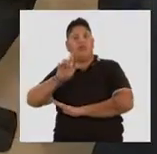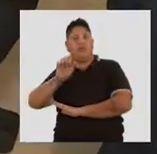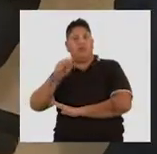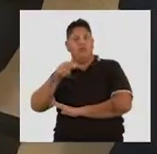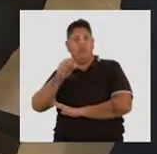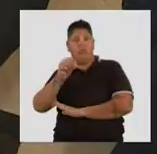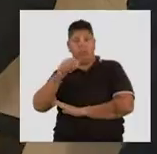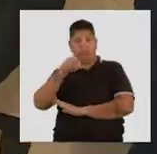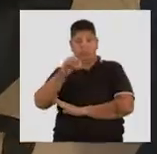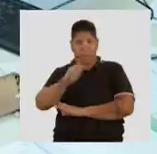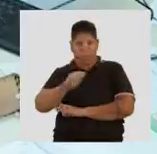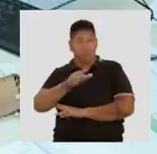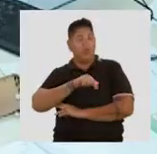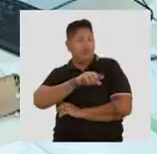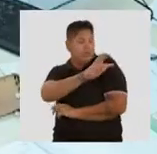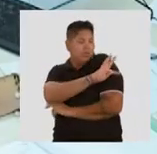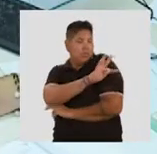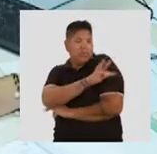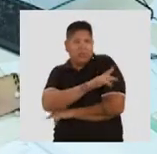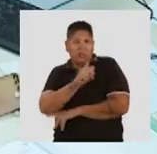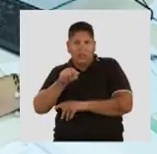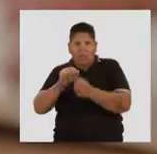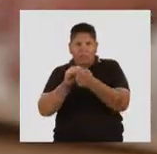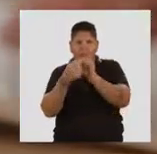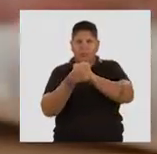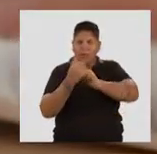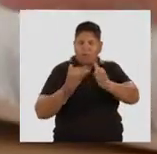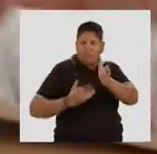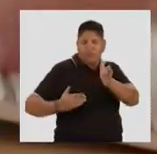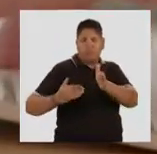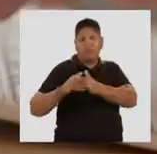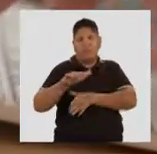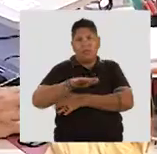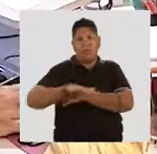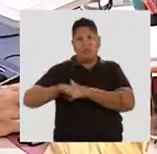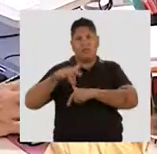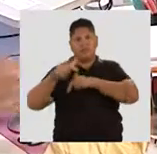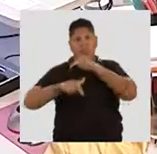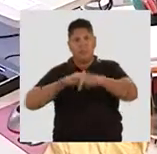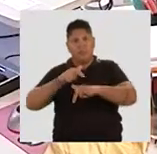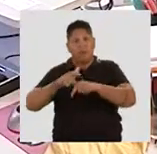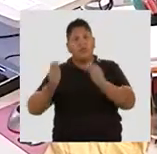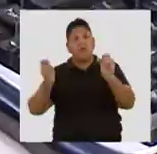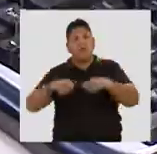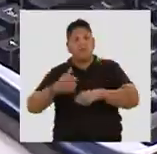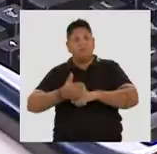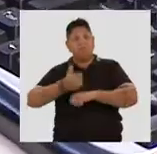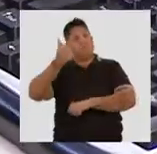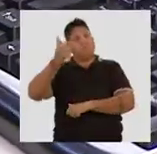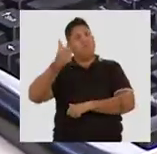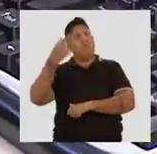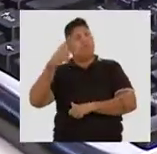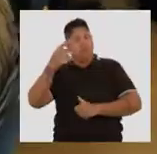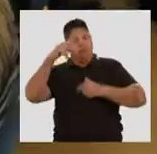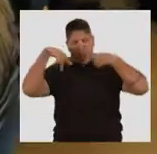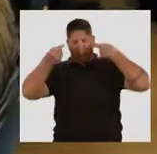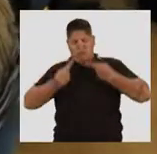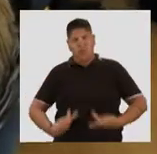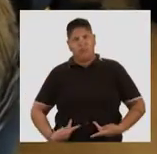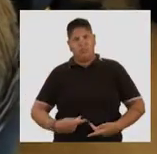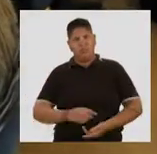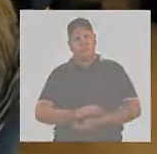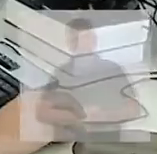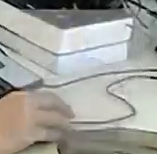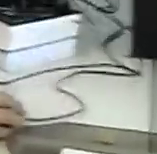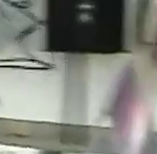ergonomia, conjunto de técnicas que buscam adaptar todos os elementos do ambiente de trabalho para torná-los mais adequados ao